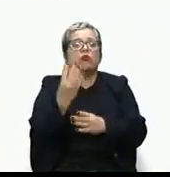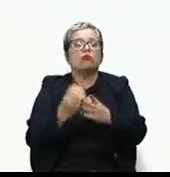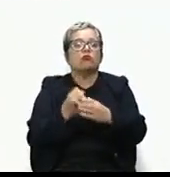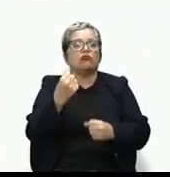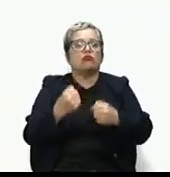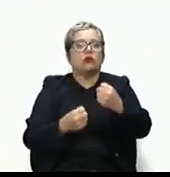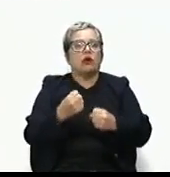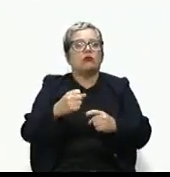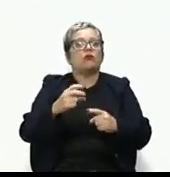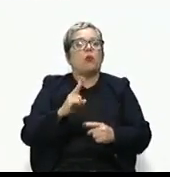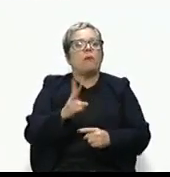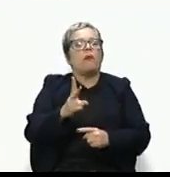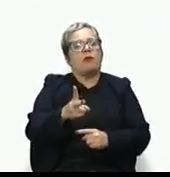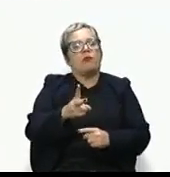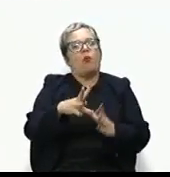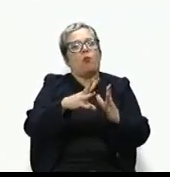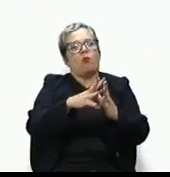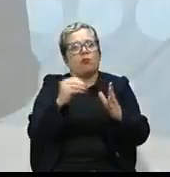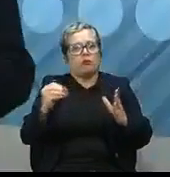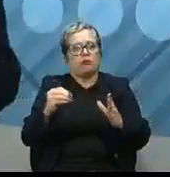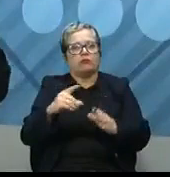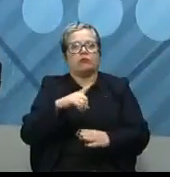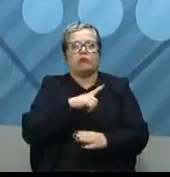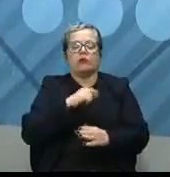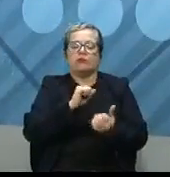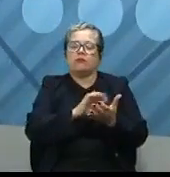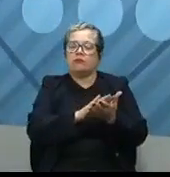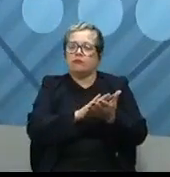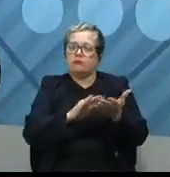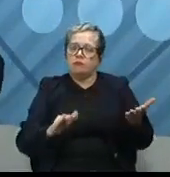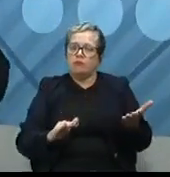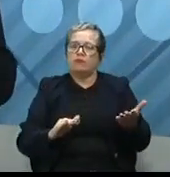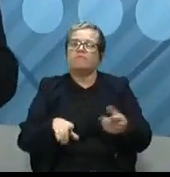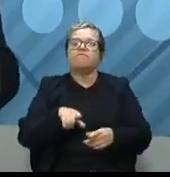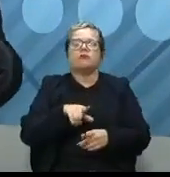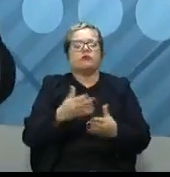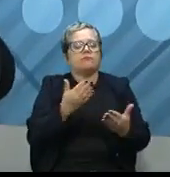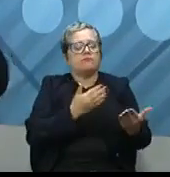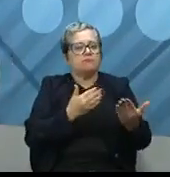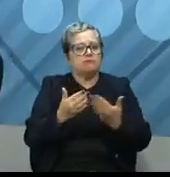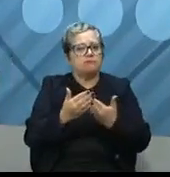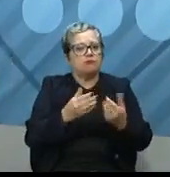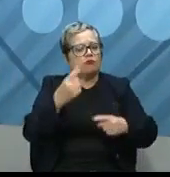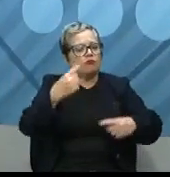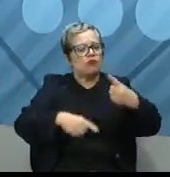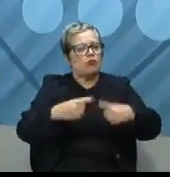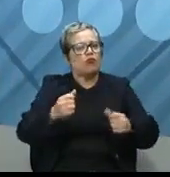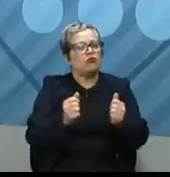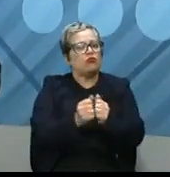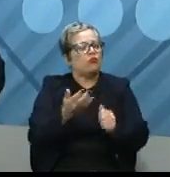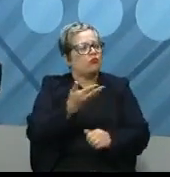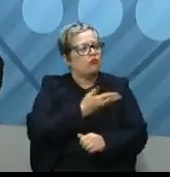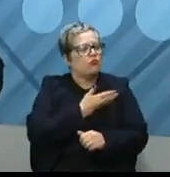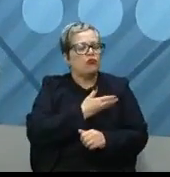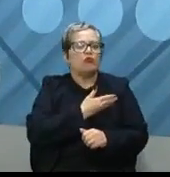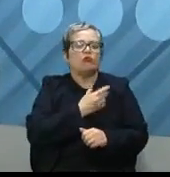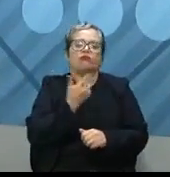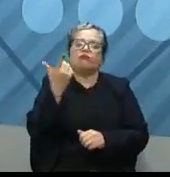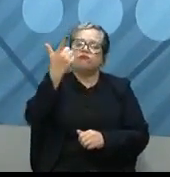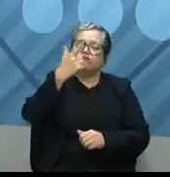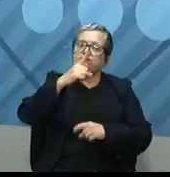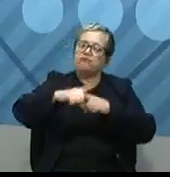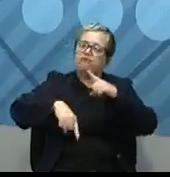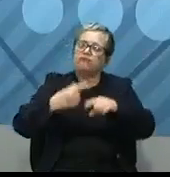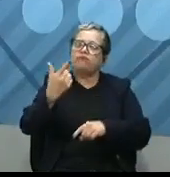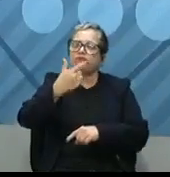carros de um mesmo modelo? Então, você tem aí essa atividade para que você analise, discuta com os seus colegas e, na sequência,